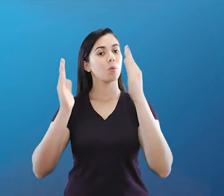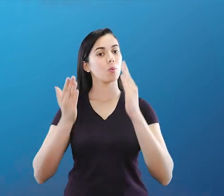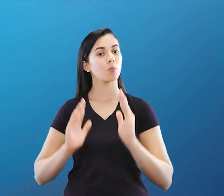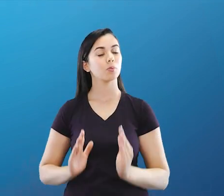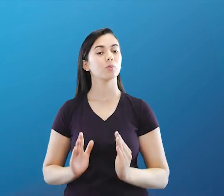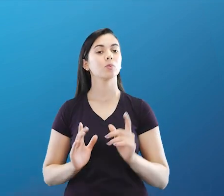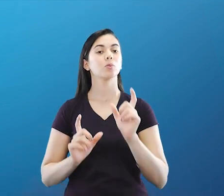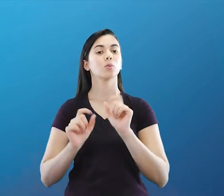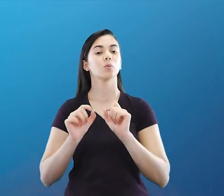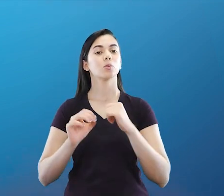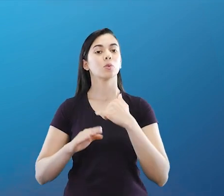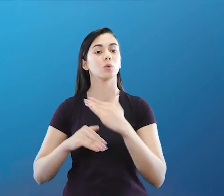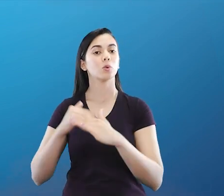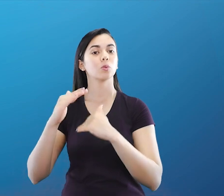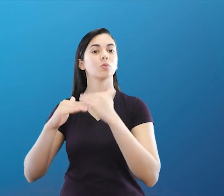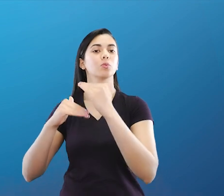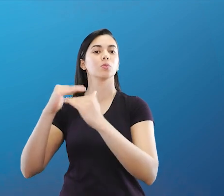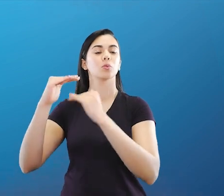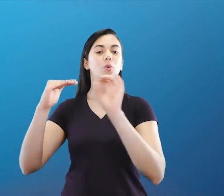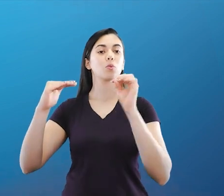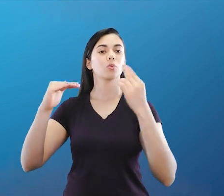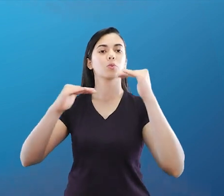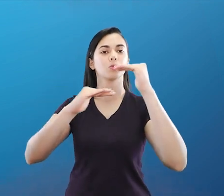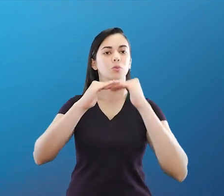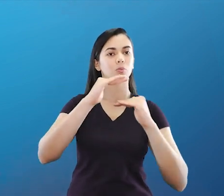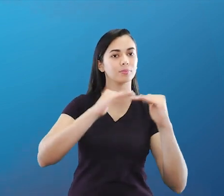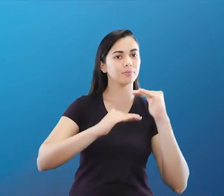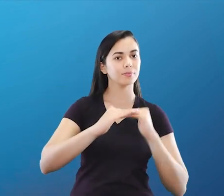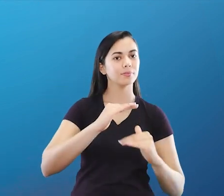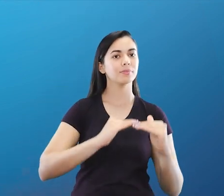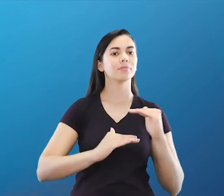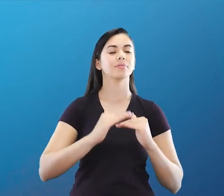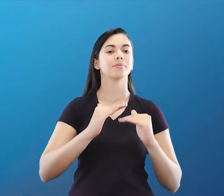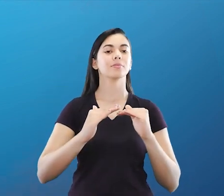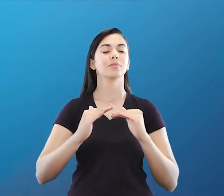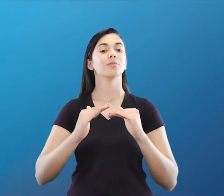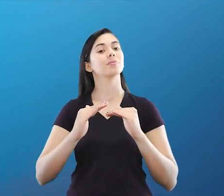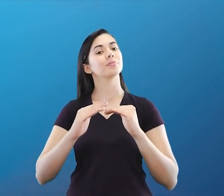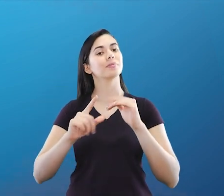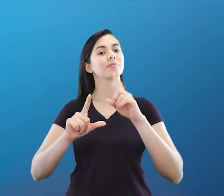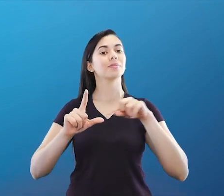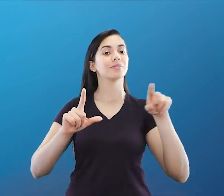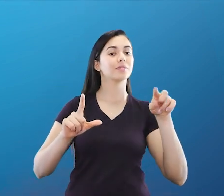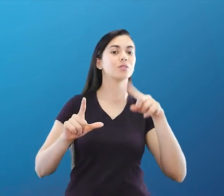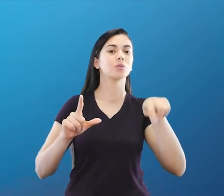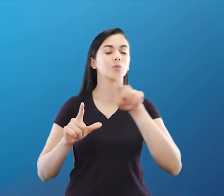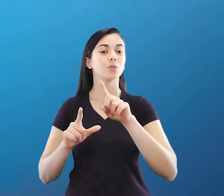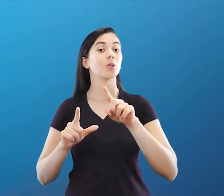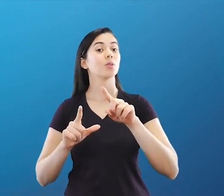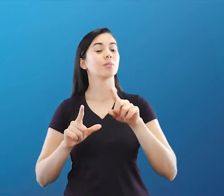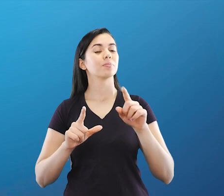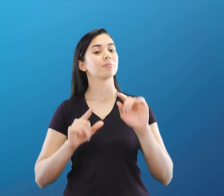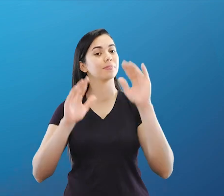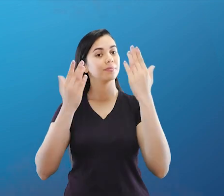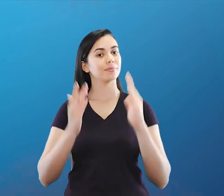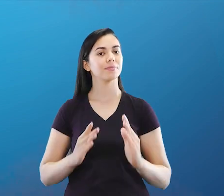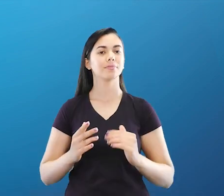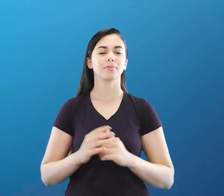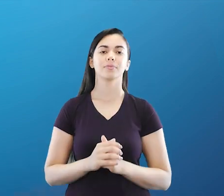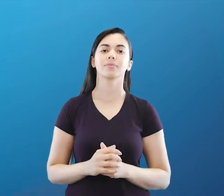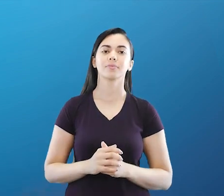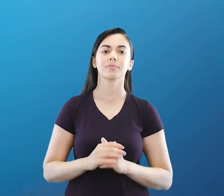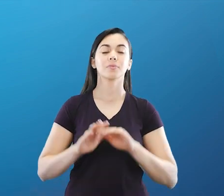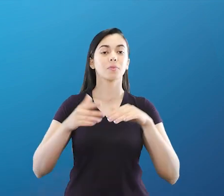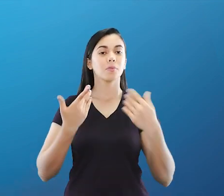analisar o crescimento e o decrescimento dos dados que você está analisando, tá bom? Já